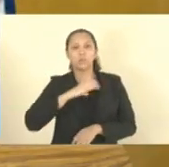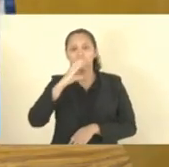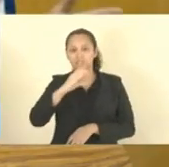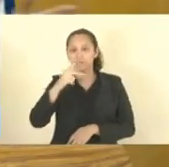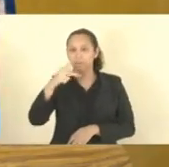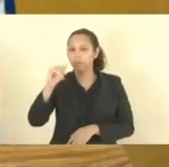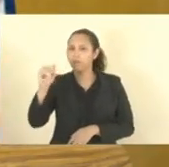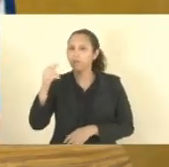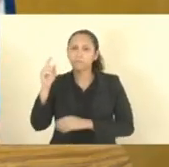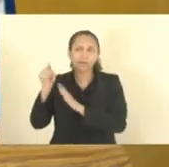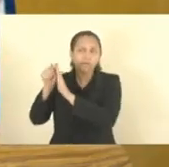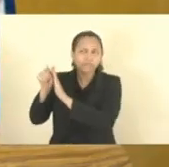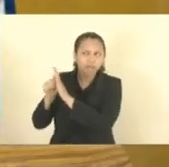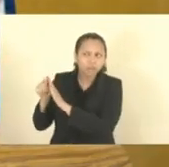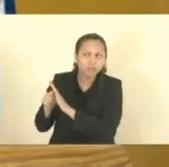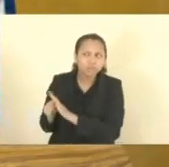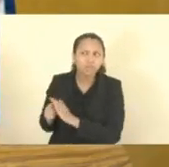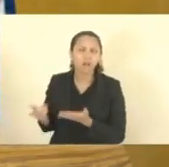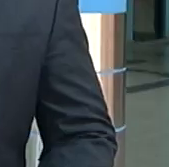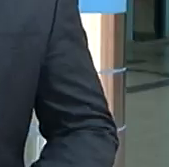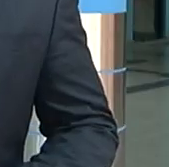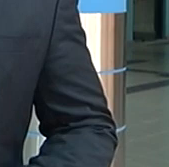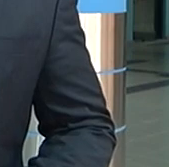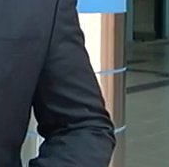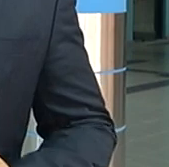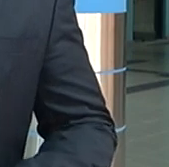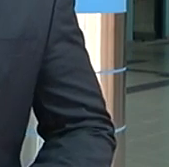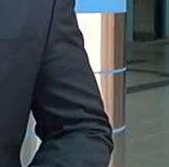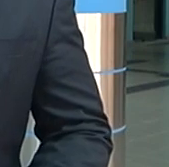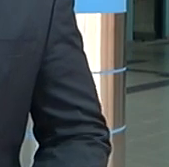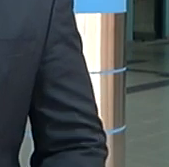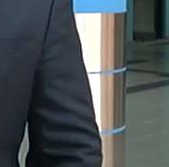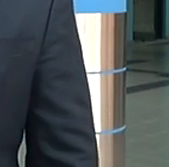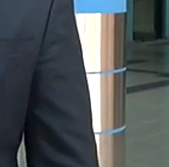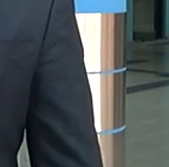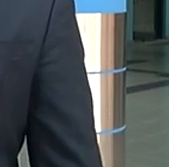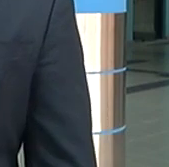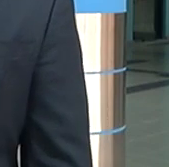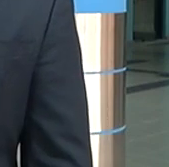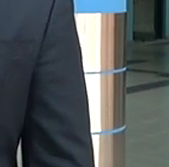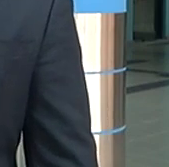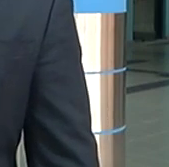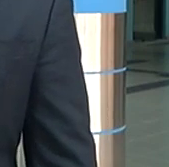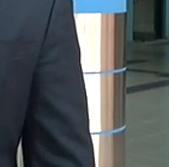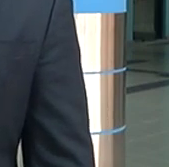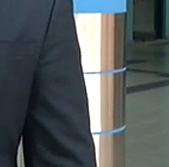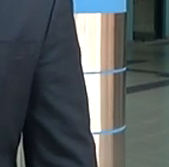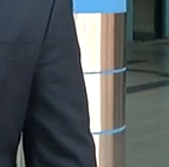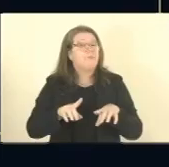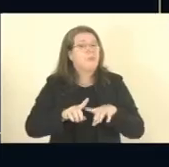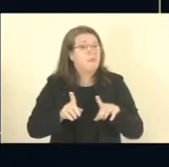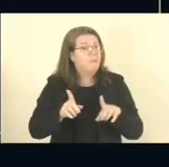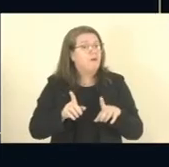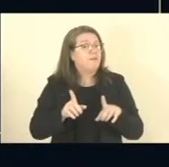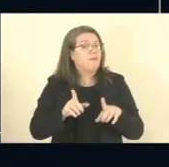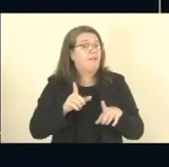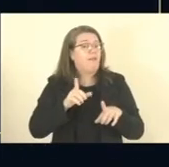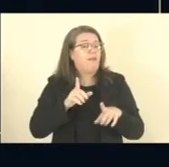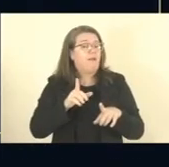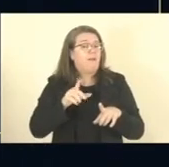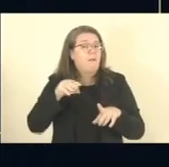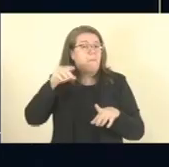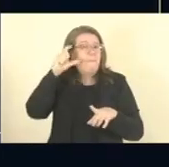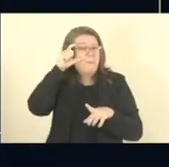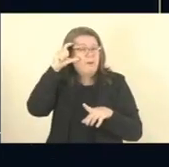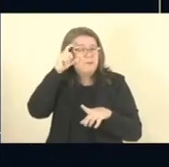apurar. Tem algo muito estranho nesse contrato. A temática ambiental também pautou pronunciamentos. Camila